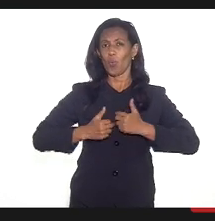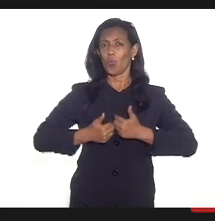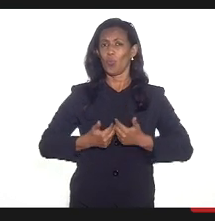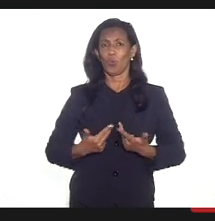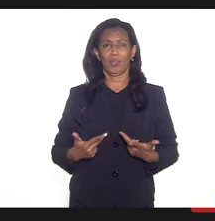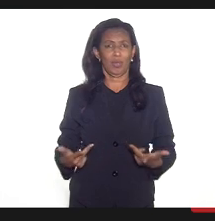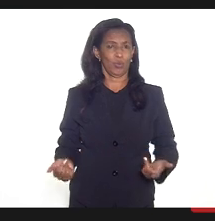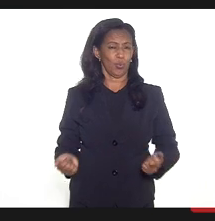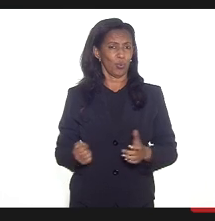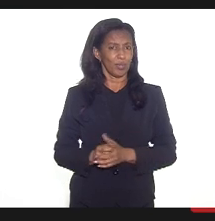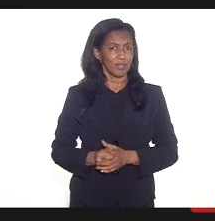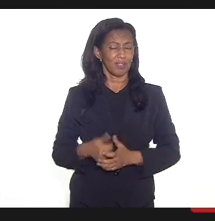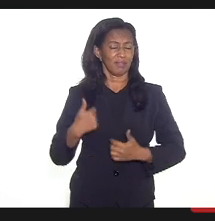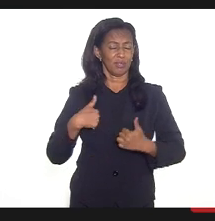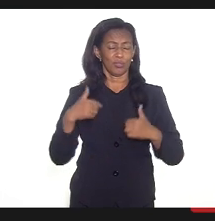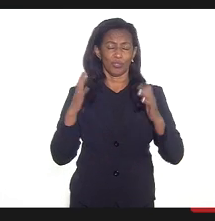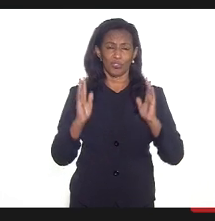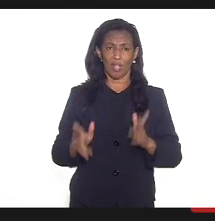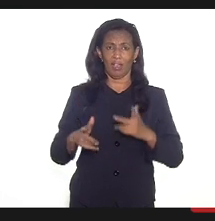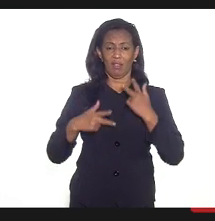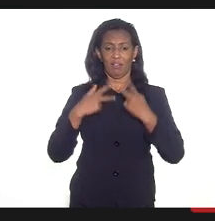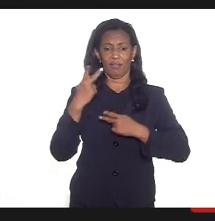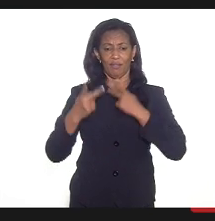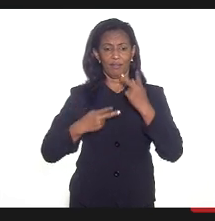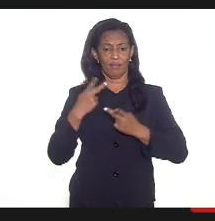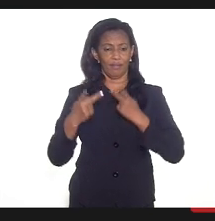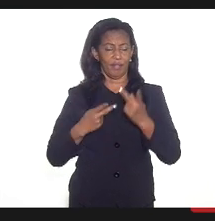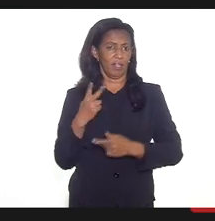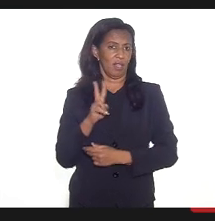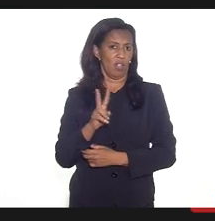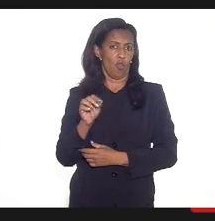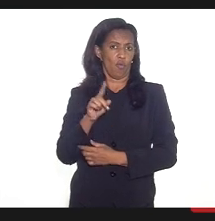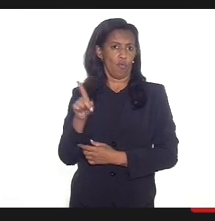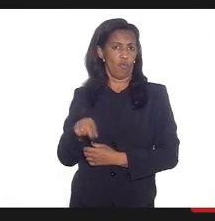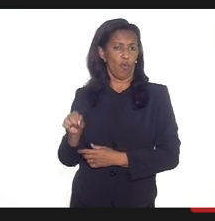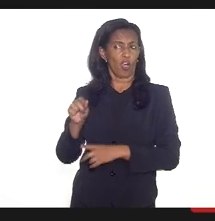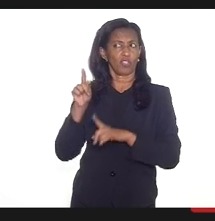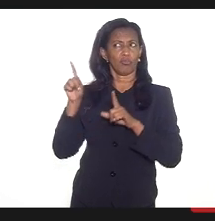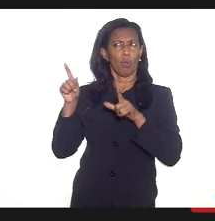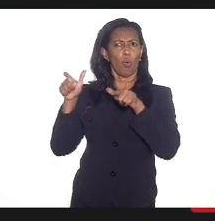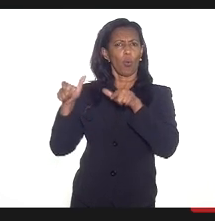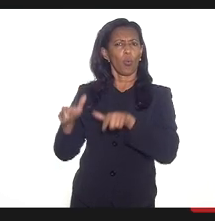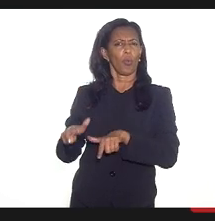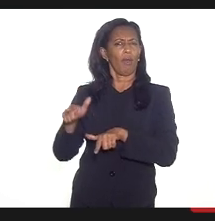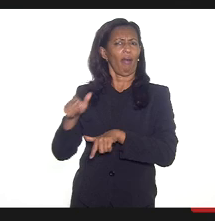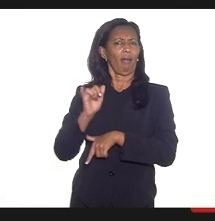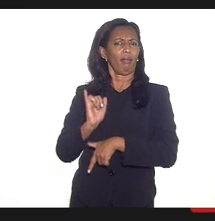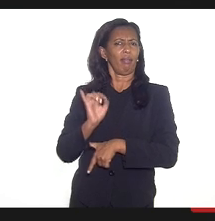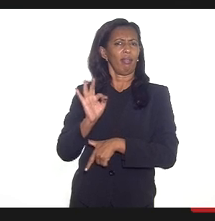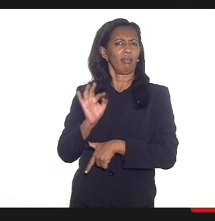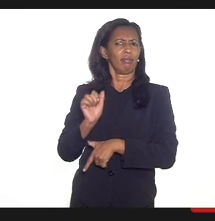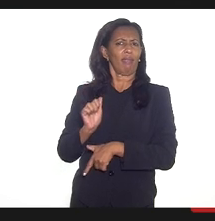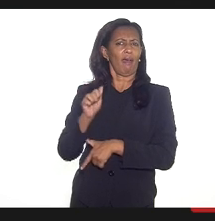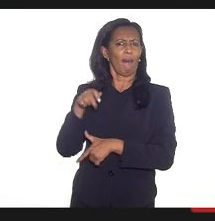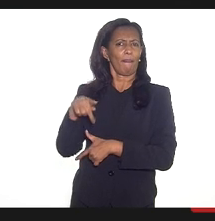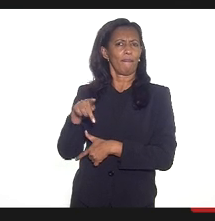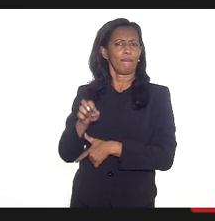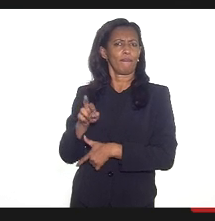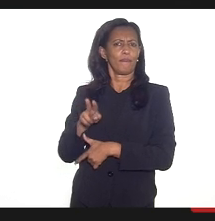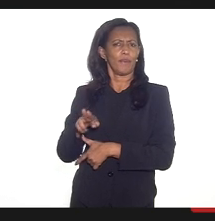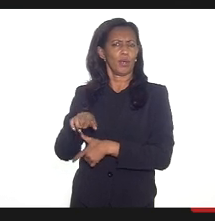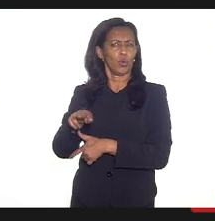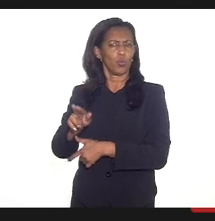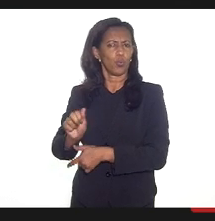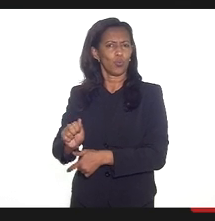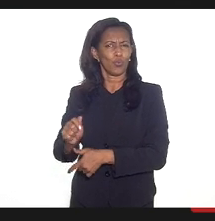coisa. Eu já falei da voz de Itaperuna, né, que nós escutamos as mulheres lá de Itaperuna. O